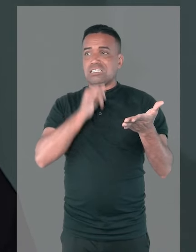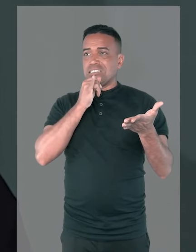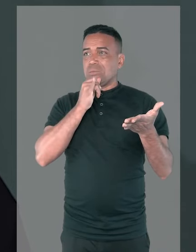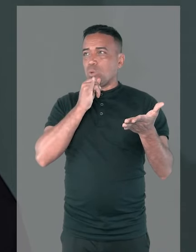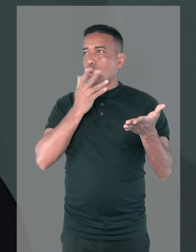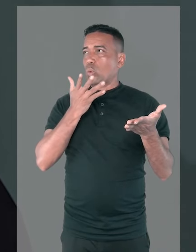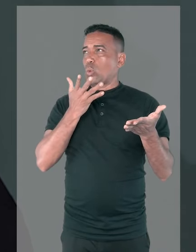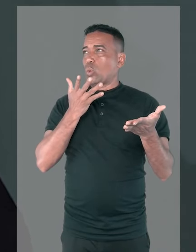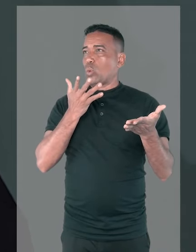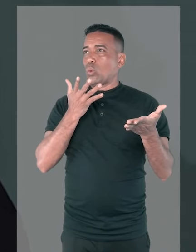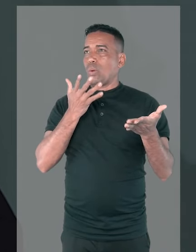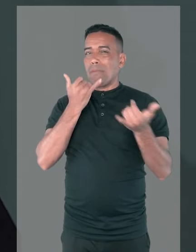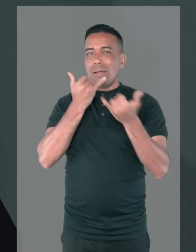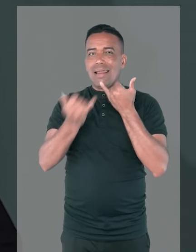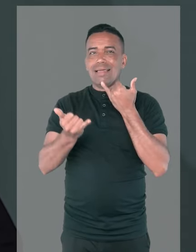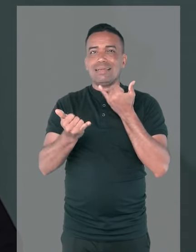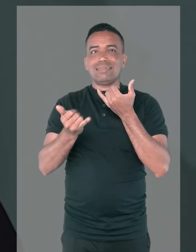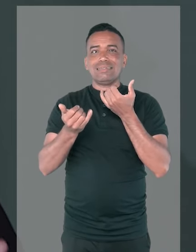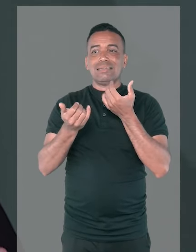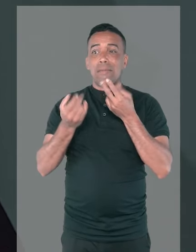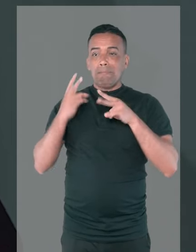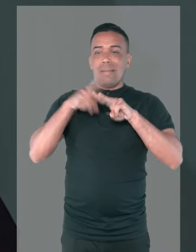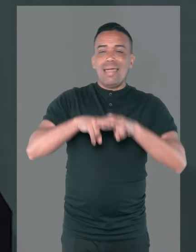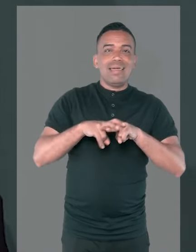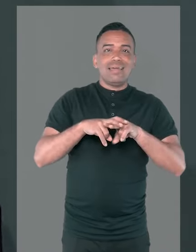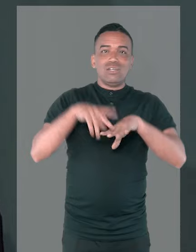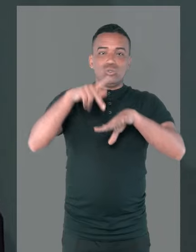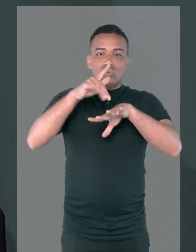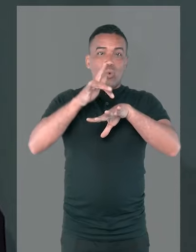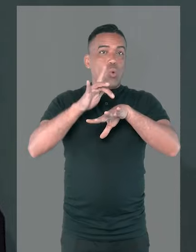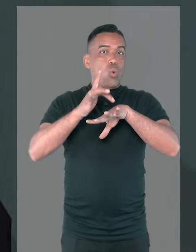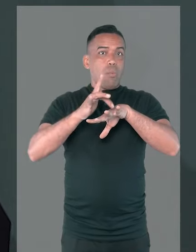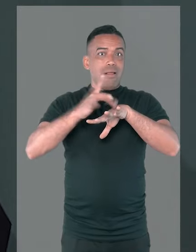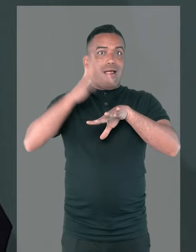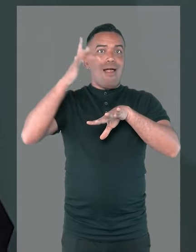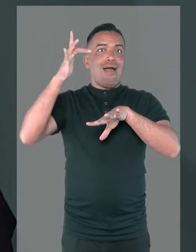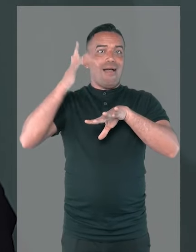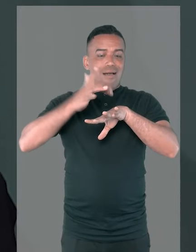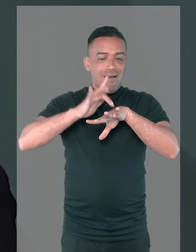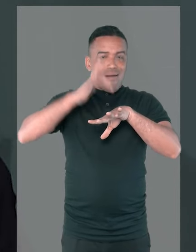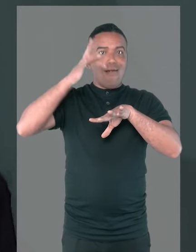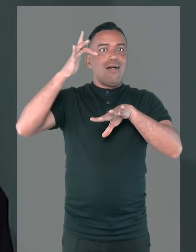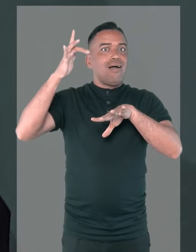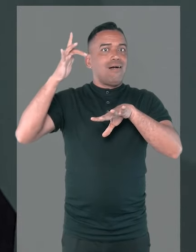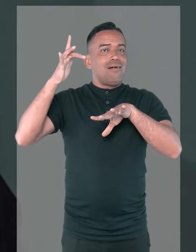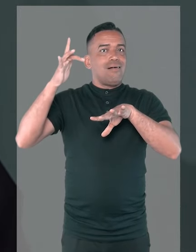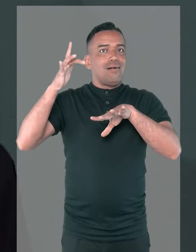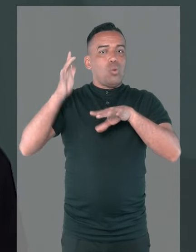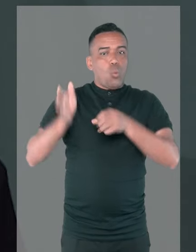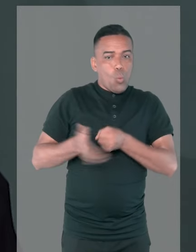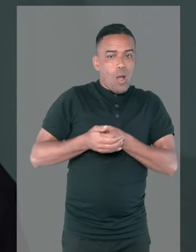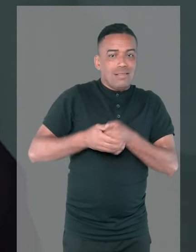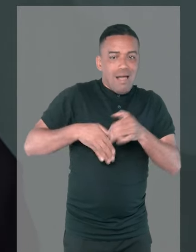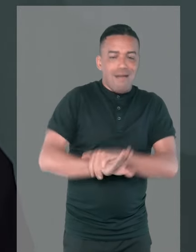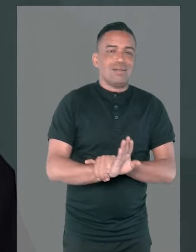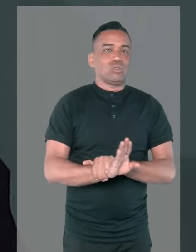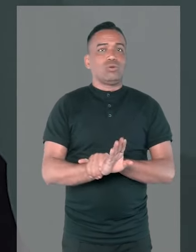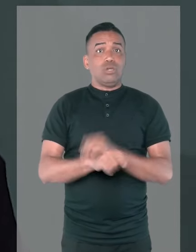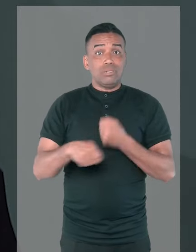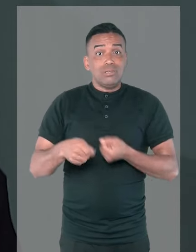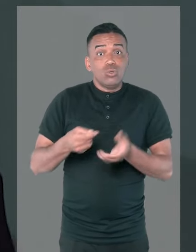como uma joia preciosa presa dentro de uma pedra bruta, ficaria oculto ali. Então, eu preciso